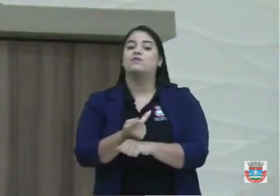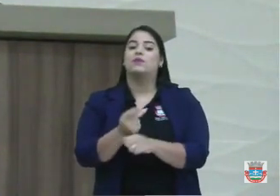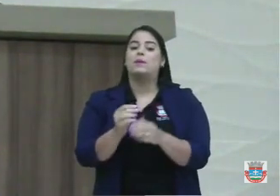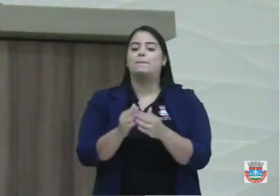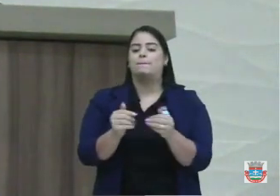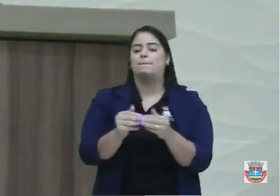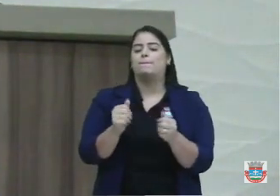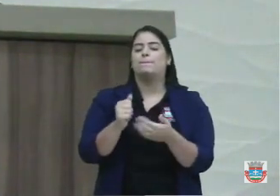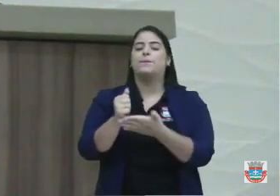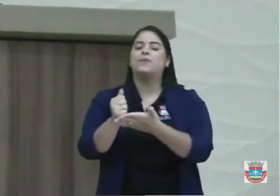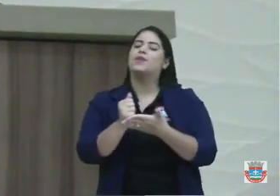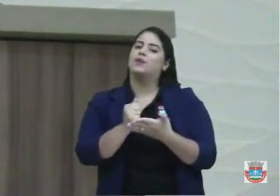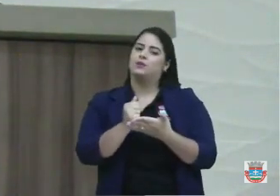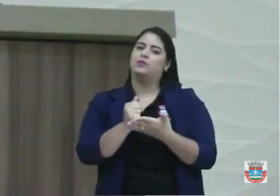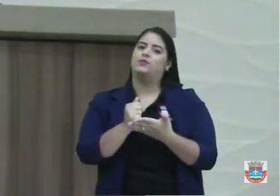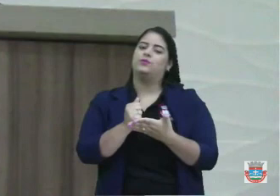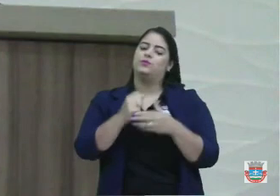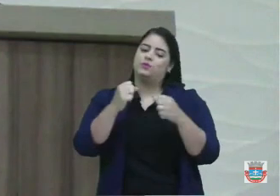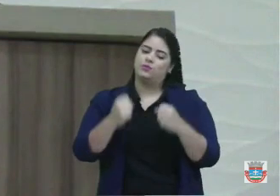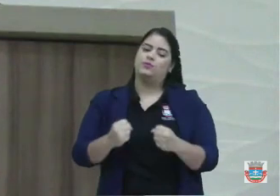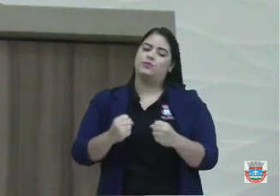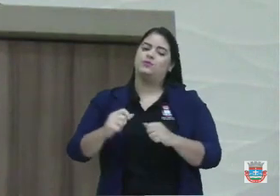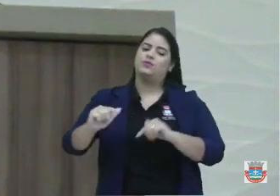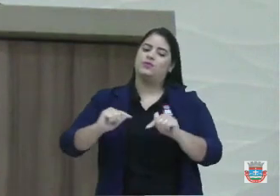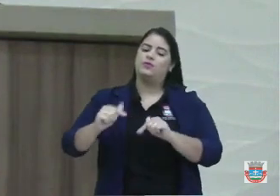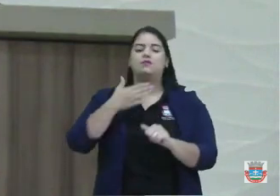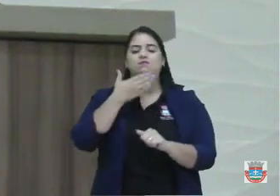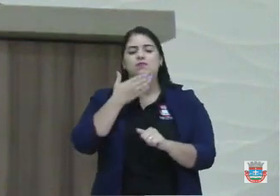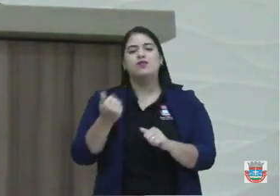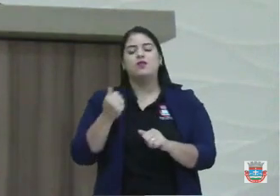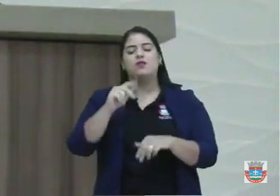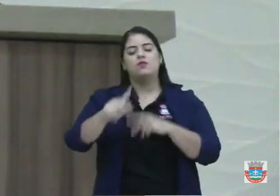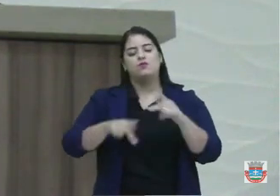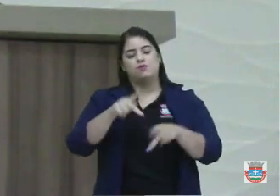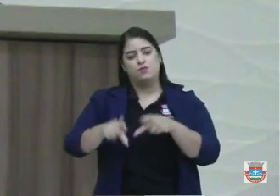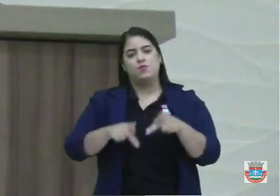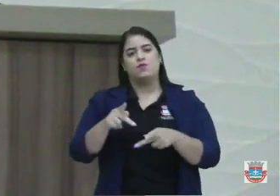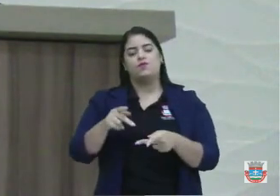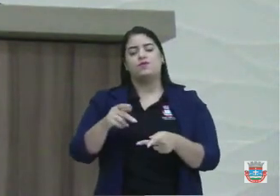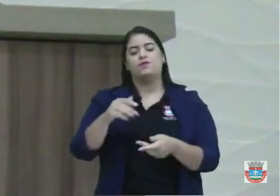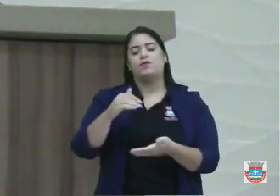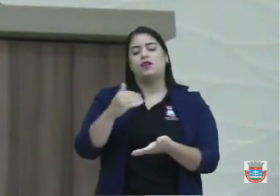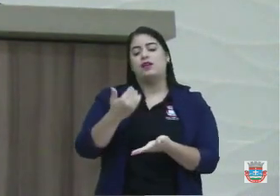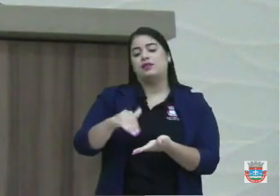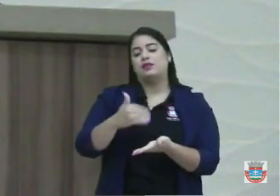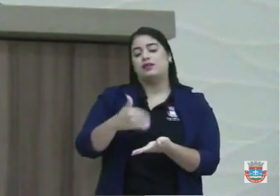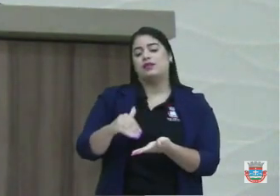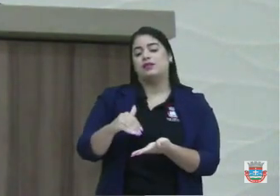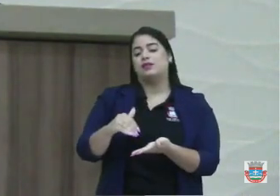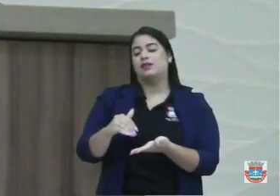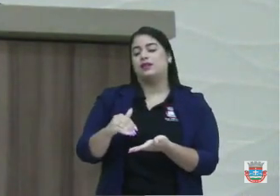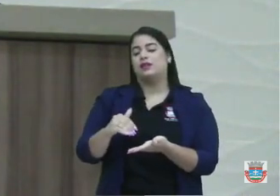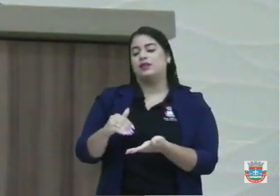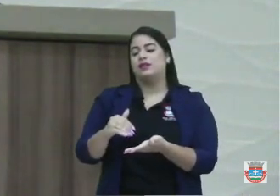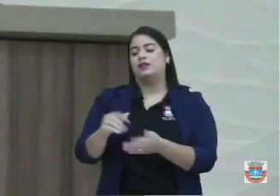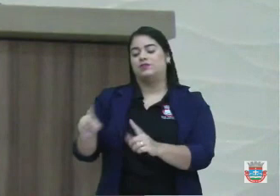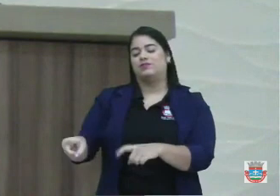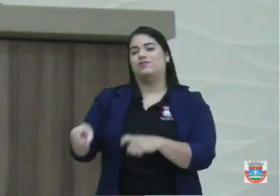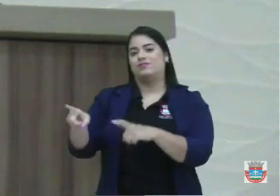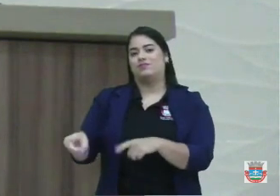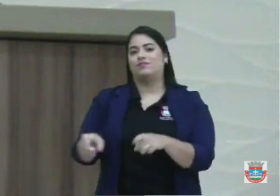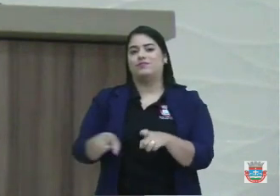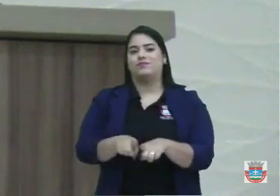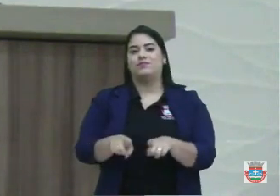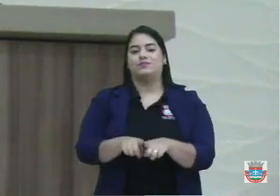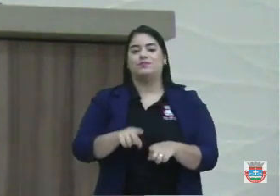ajuda a eles para poder a gente fazer um trabalho melhor pela população. Secretaria de Agricultura, né? A Carrinho, a